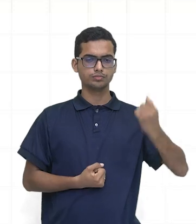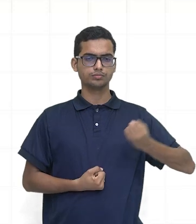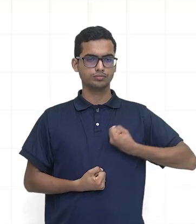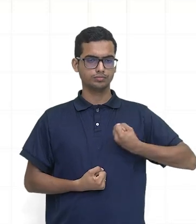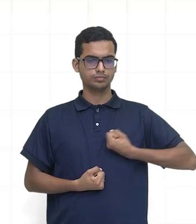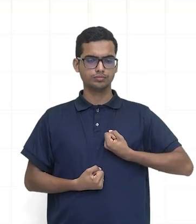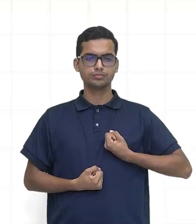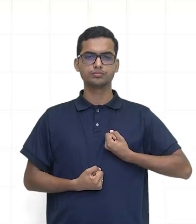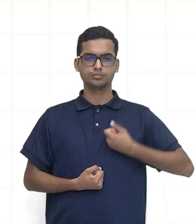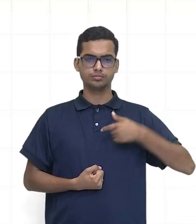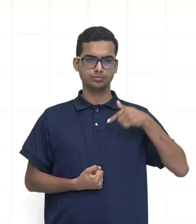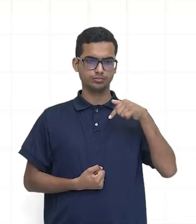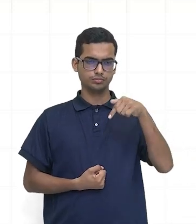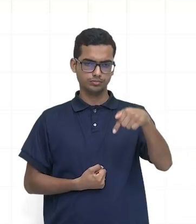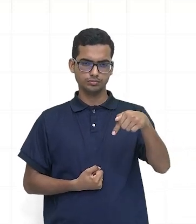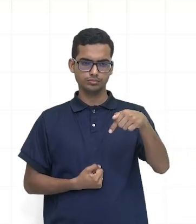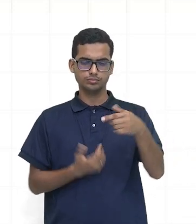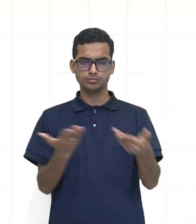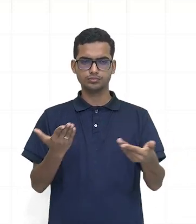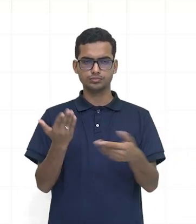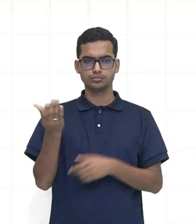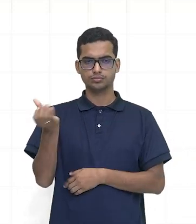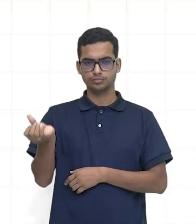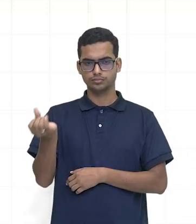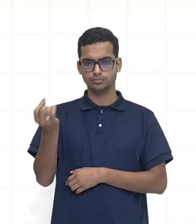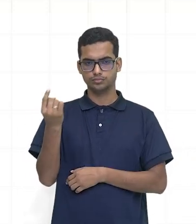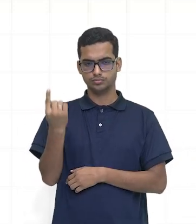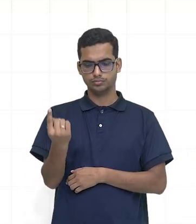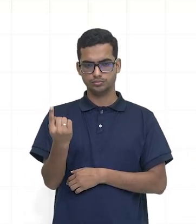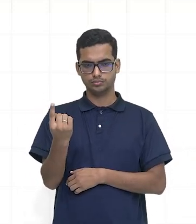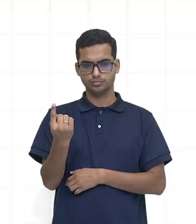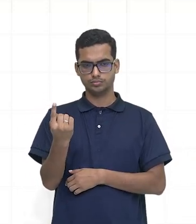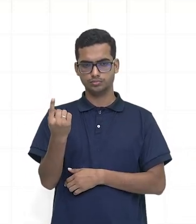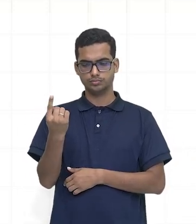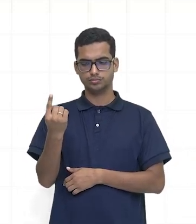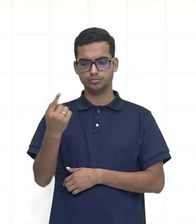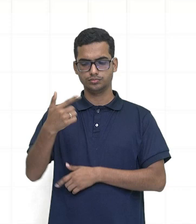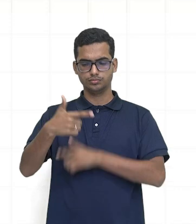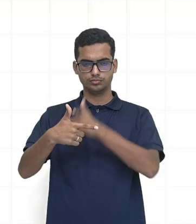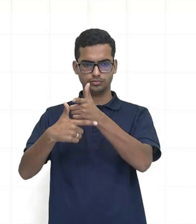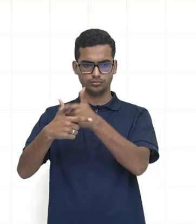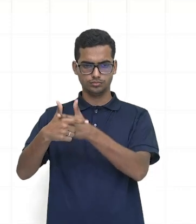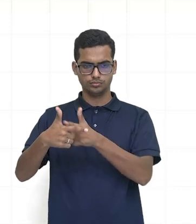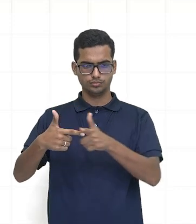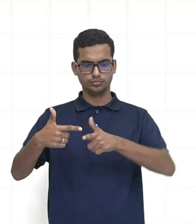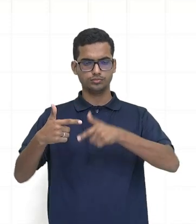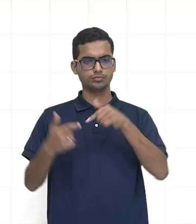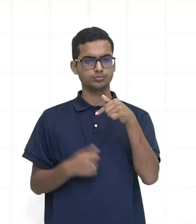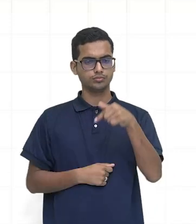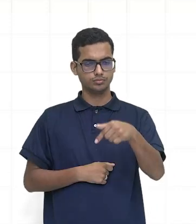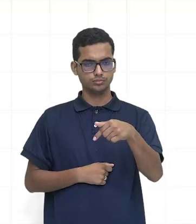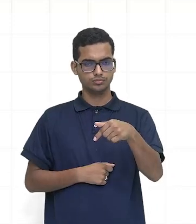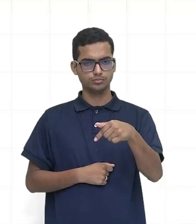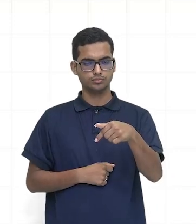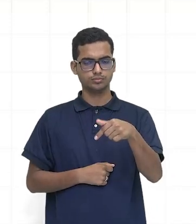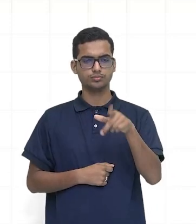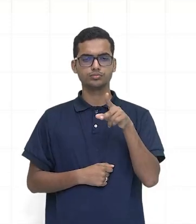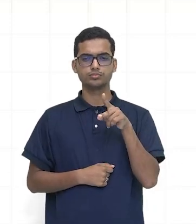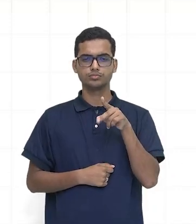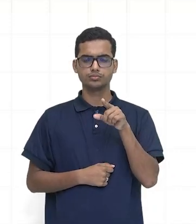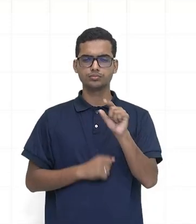7? Se a gente contar de 7 em 7, a gente tem 7, 14,